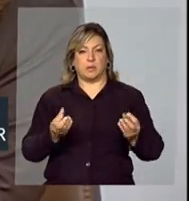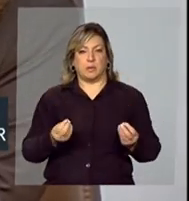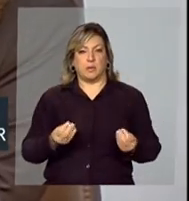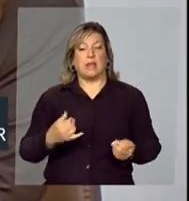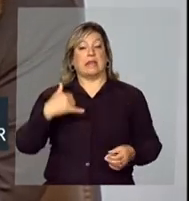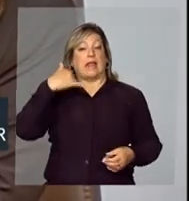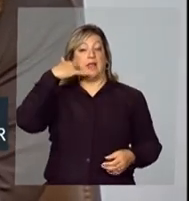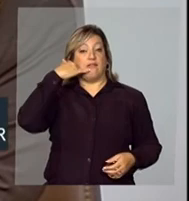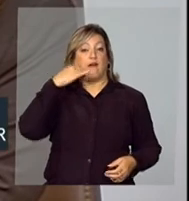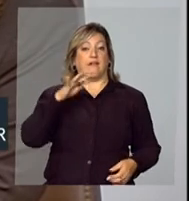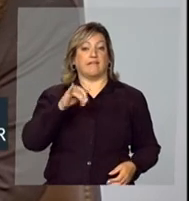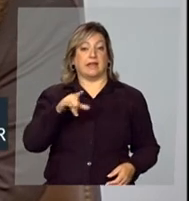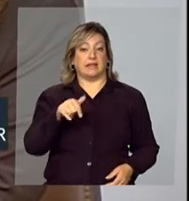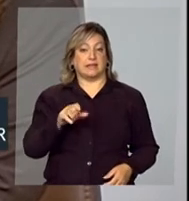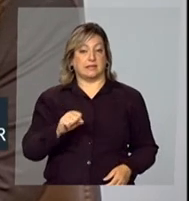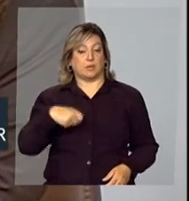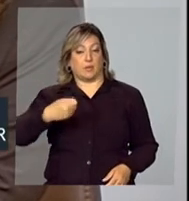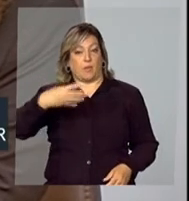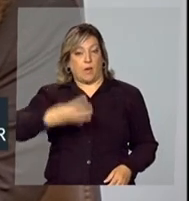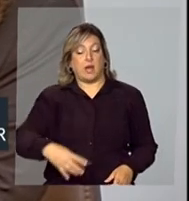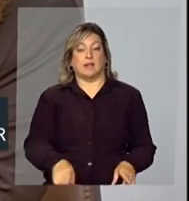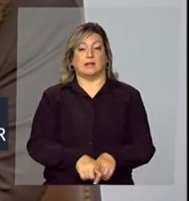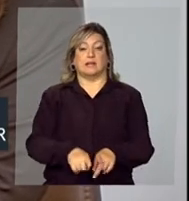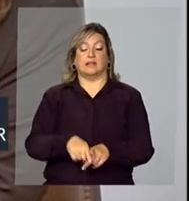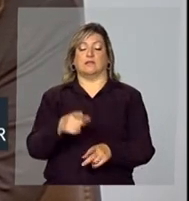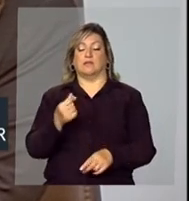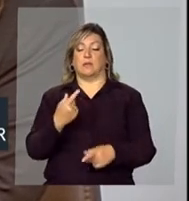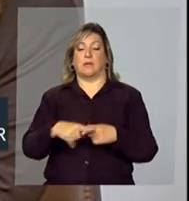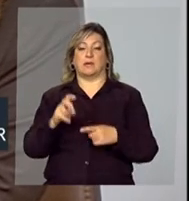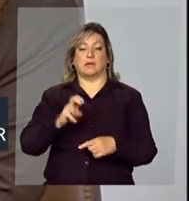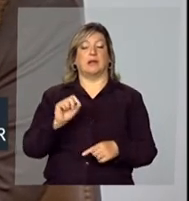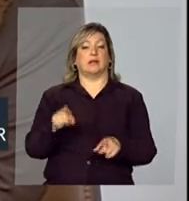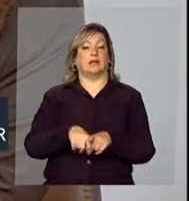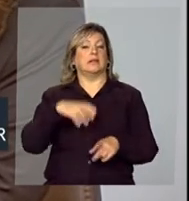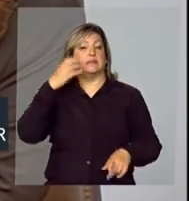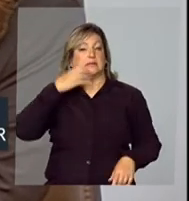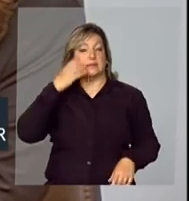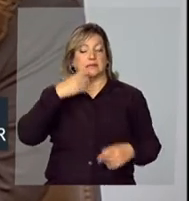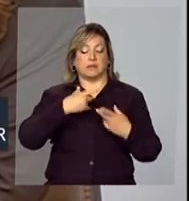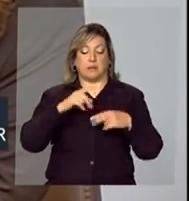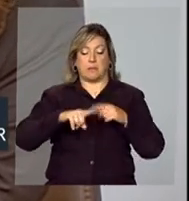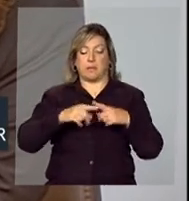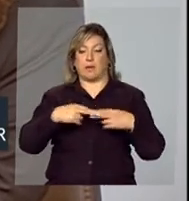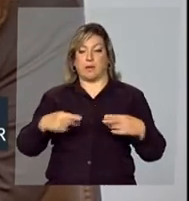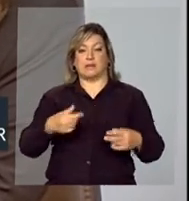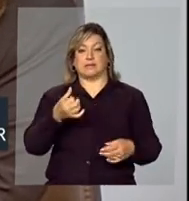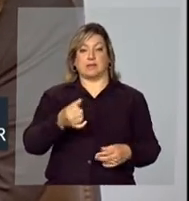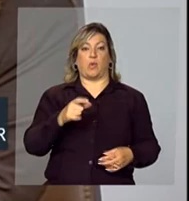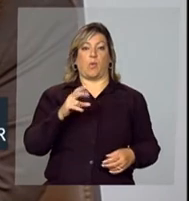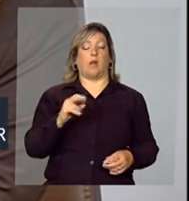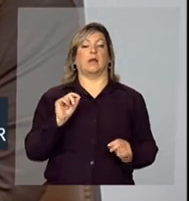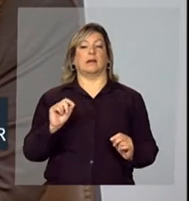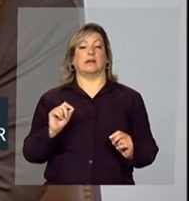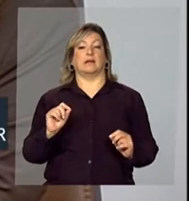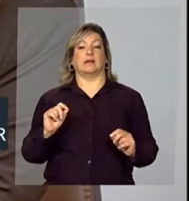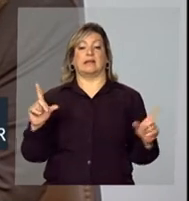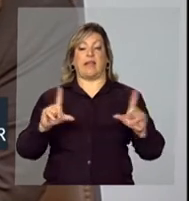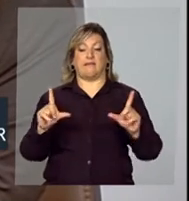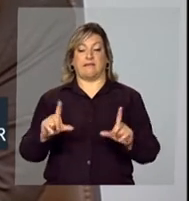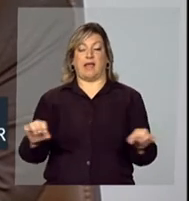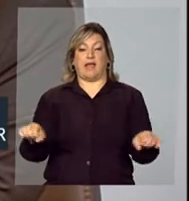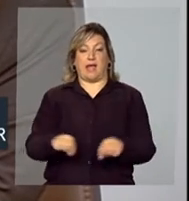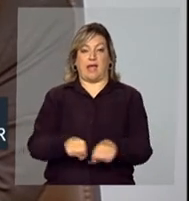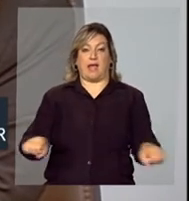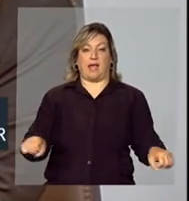quarta financeiras o quinto aparelho celular o sexto a TV por assinatura